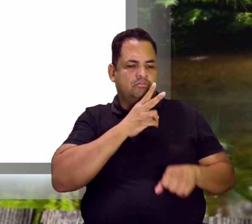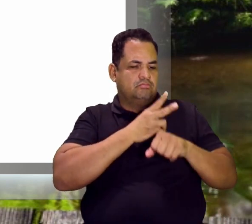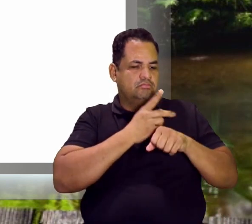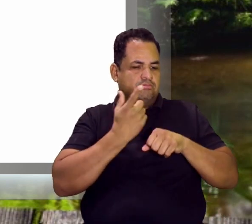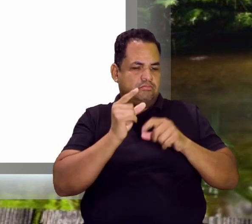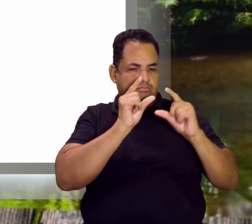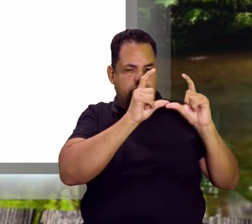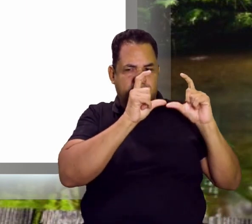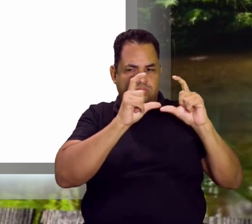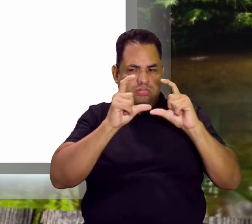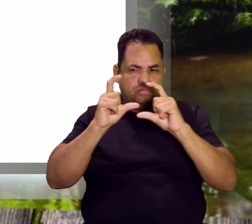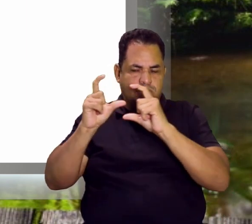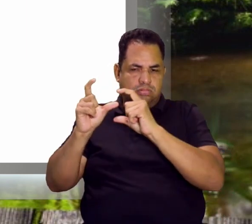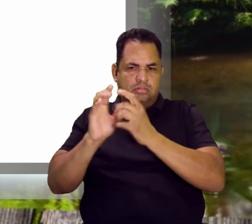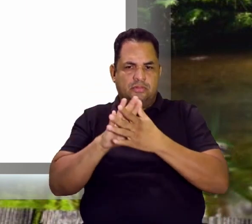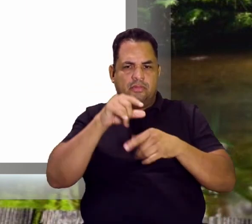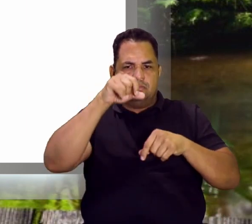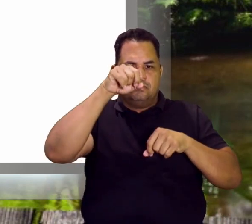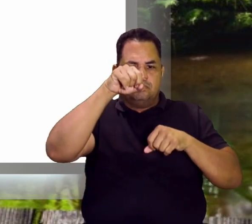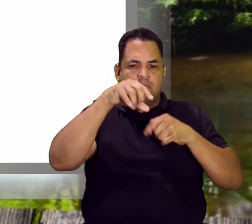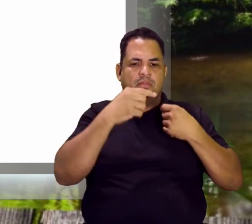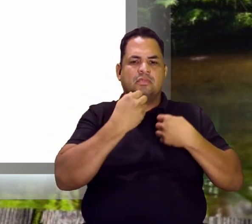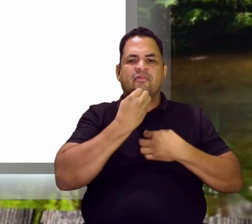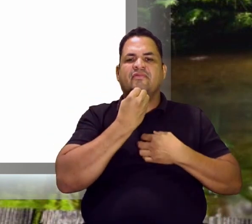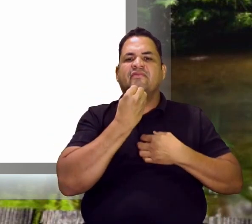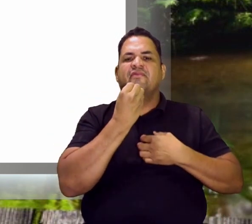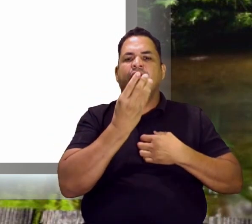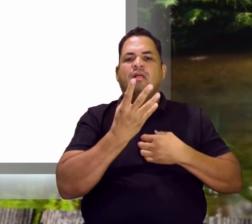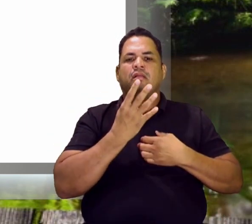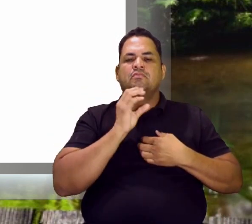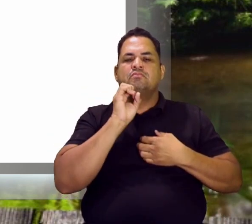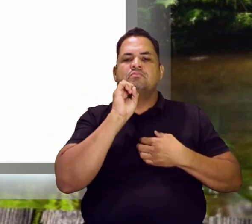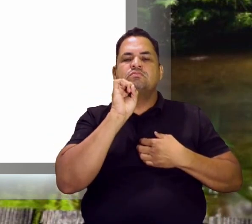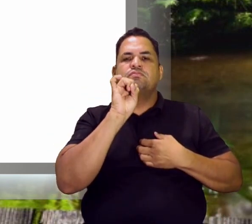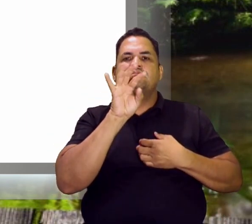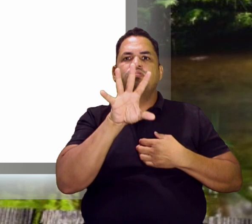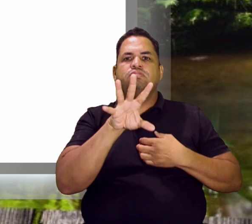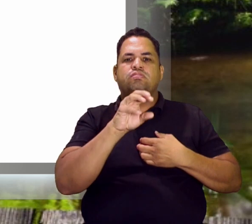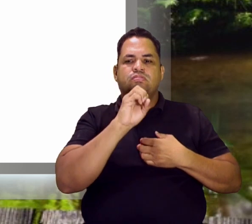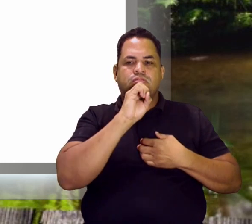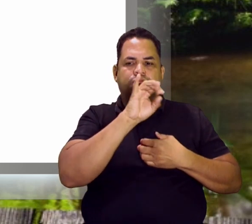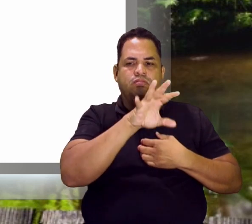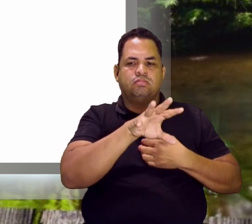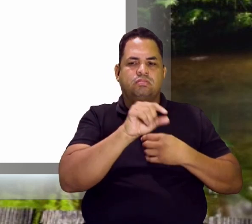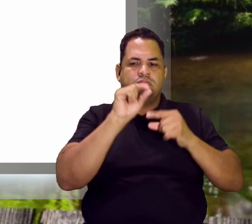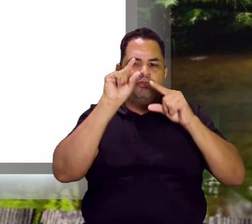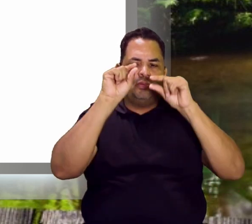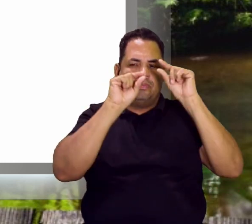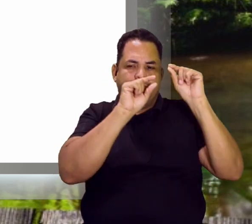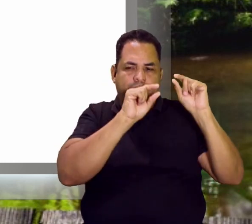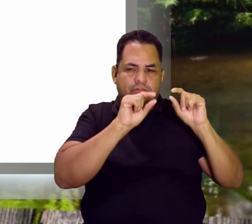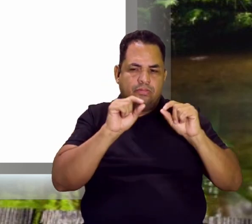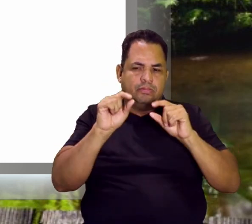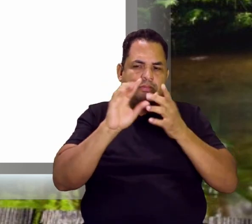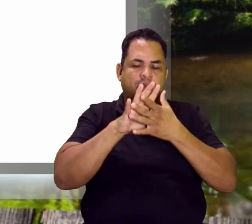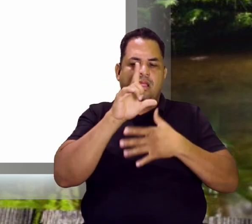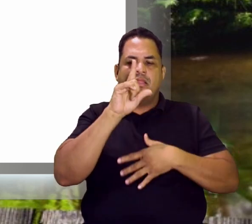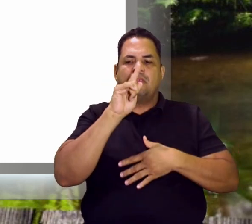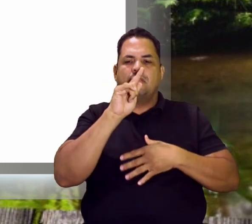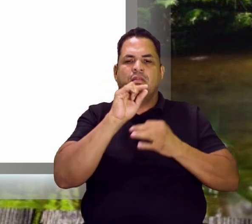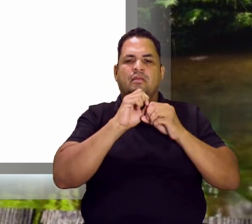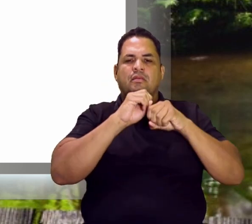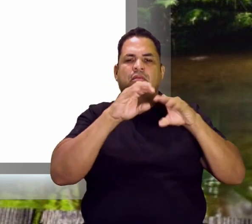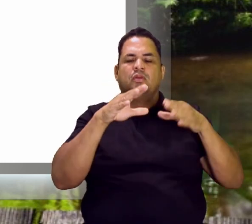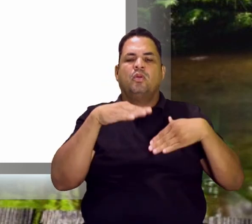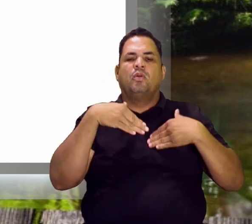tudo, vocês iam ver gotículas, né? Porque quando a gente fala, quando a gente respira, a gente tem partículas, né? Gotículas de água que são expelidas.